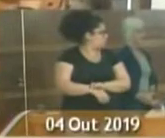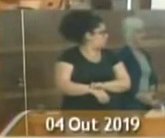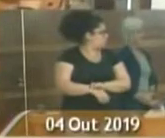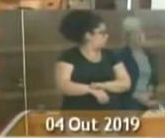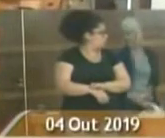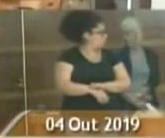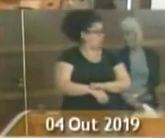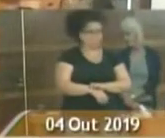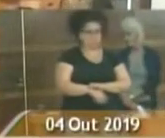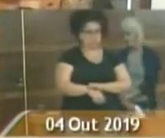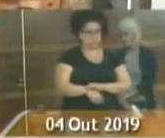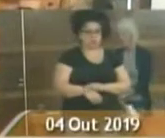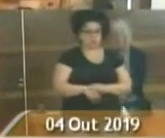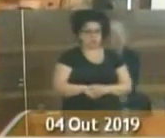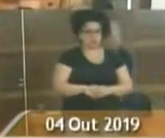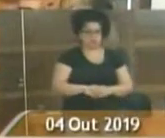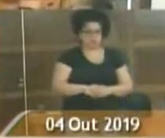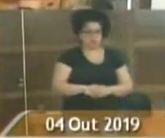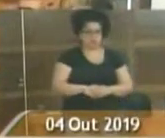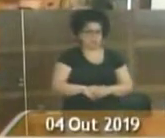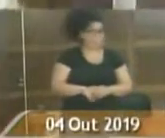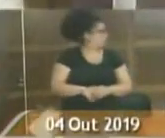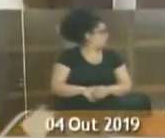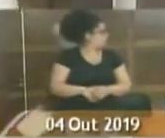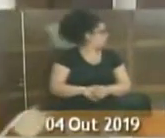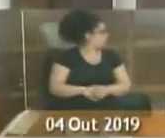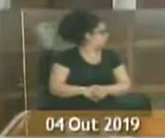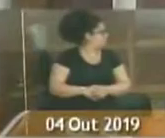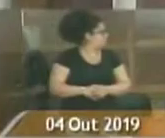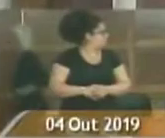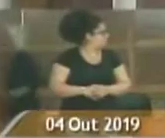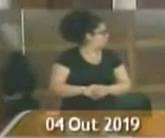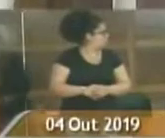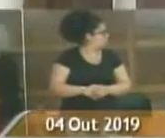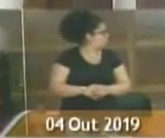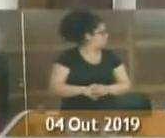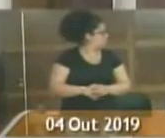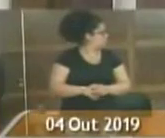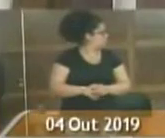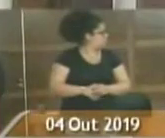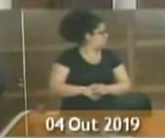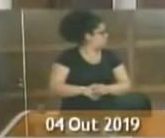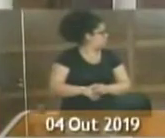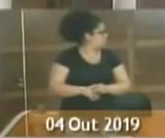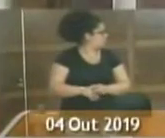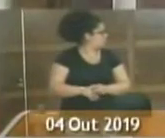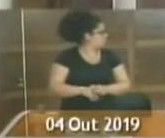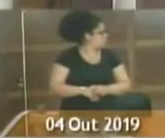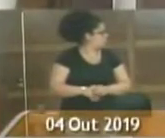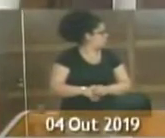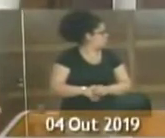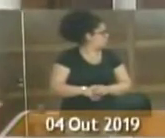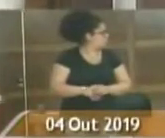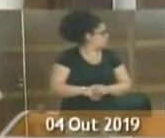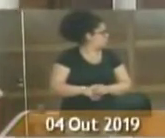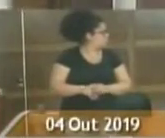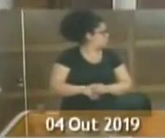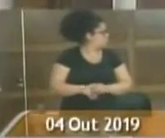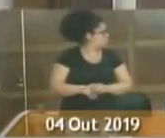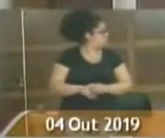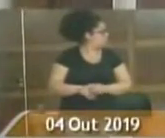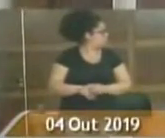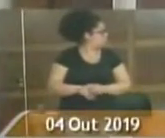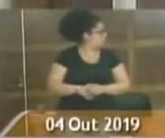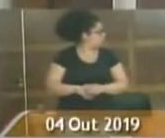fazer o laser, eu precisava de gato e eu botei lá no Facebook de protetor. Preciso de gato, tratamento de esporotricose, trabalho de pesquisa.